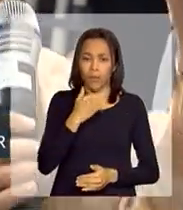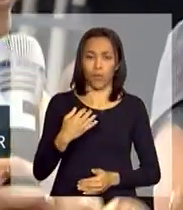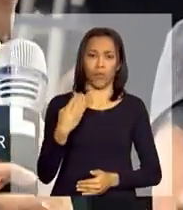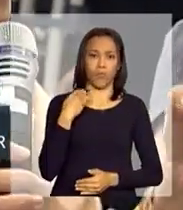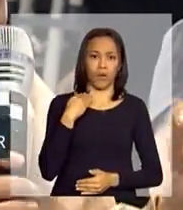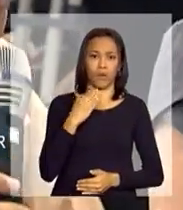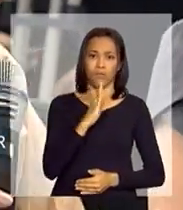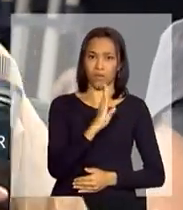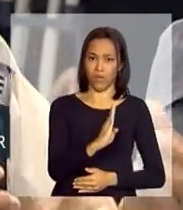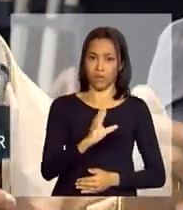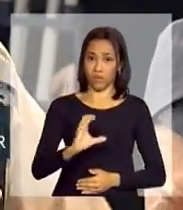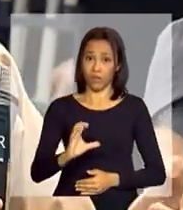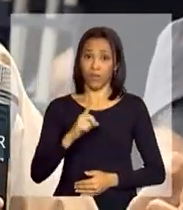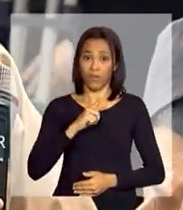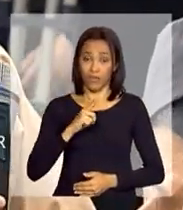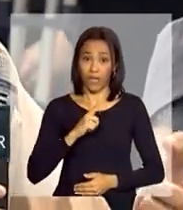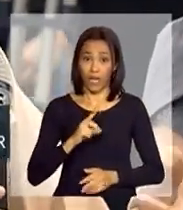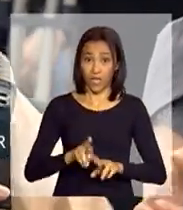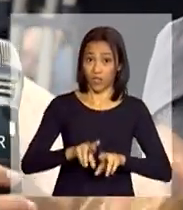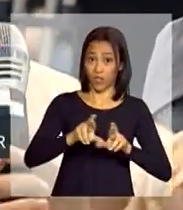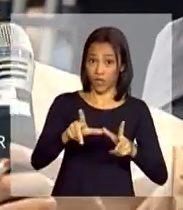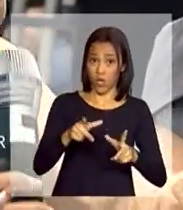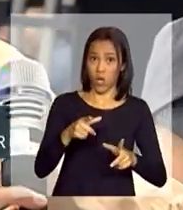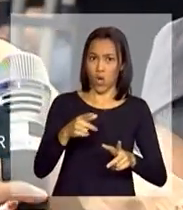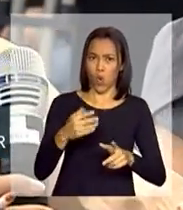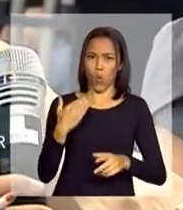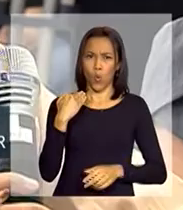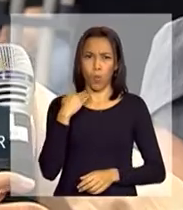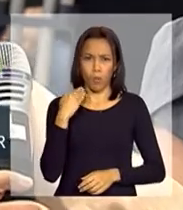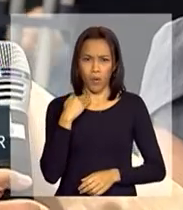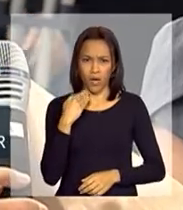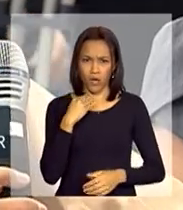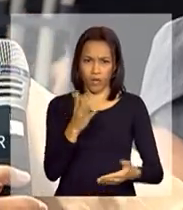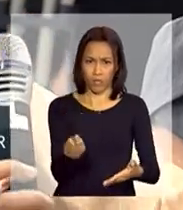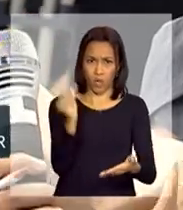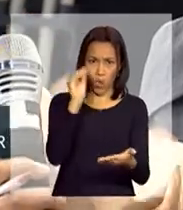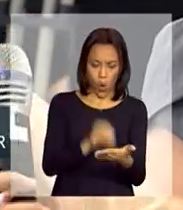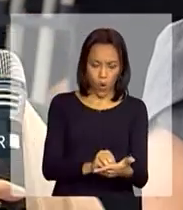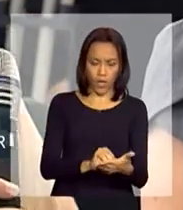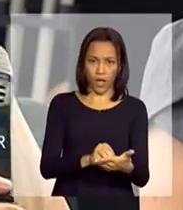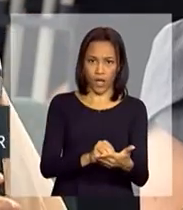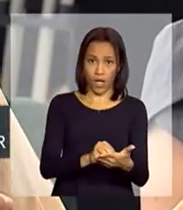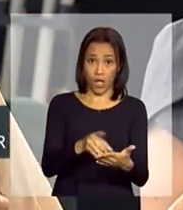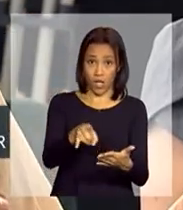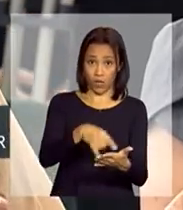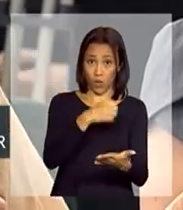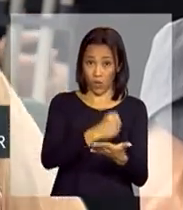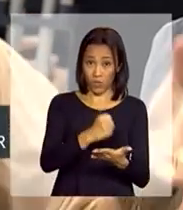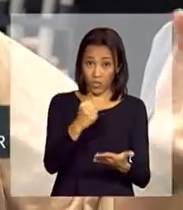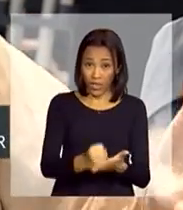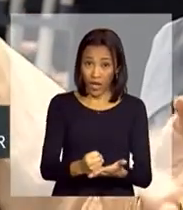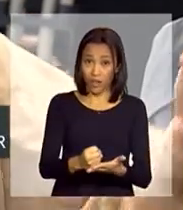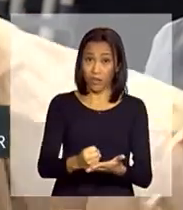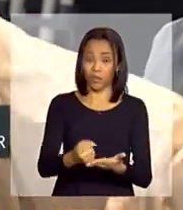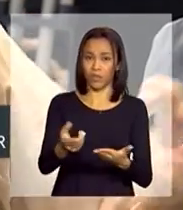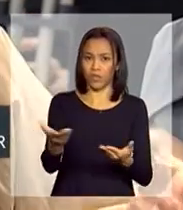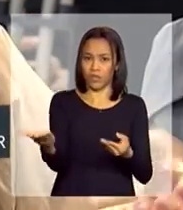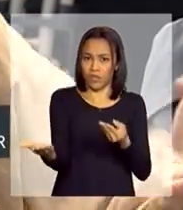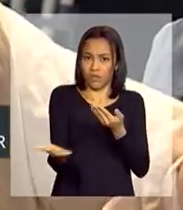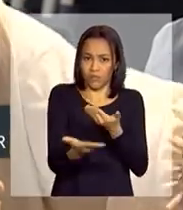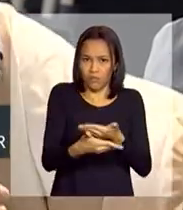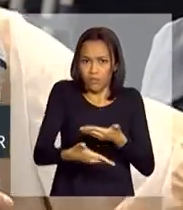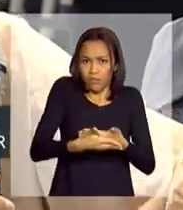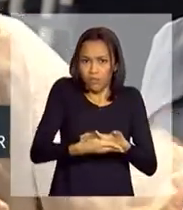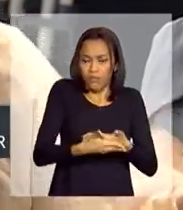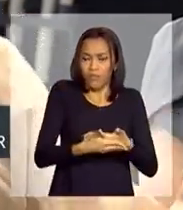que o cara tem que agora a diferença é que o banco vai ter que grampear no meu contrato a tabela de como efetivo ao invés de sono